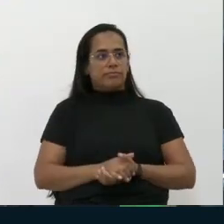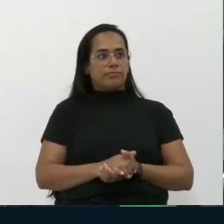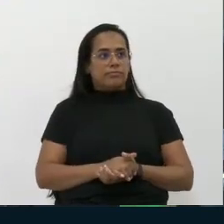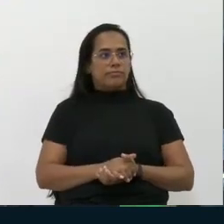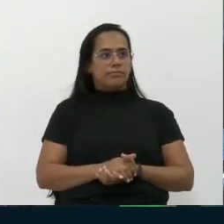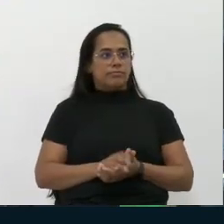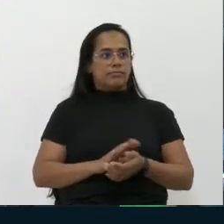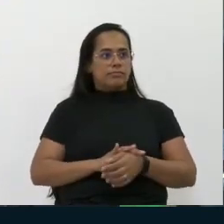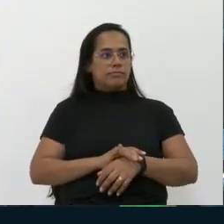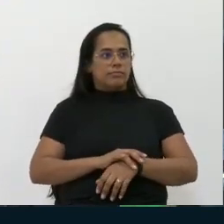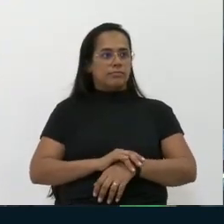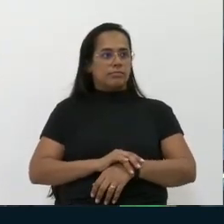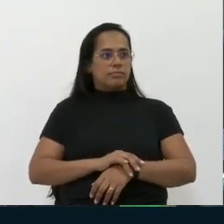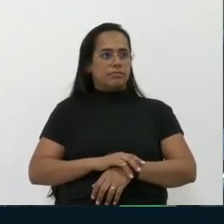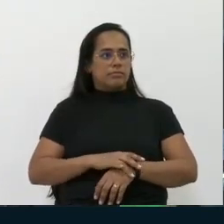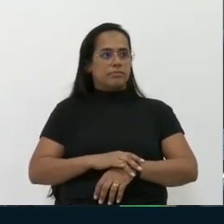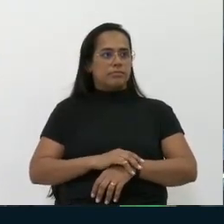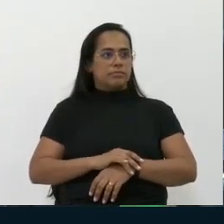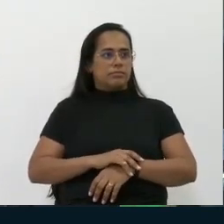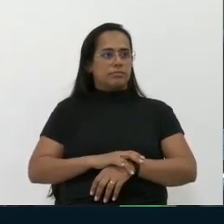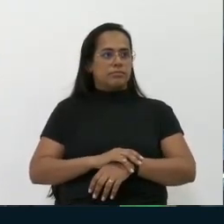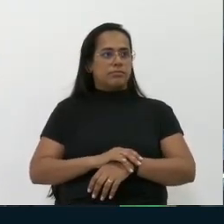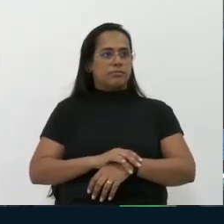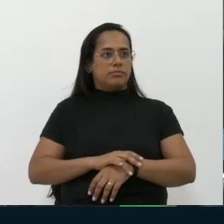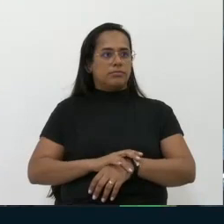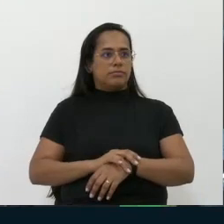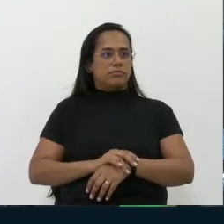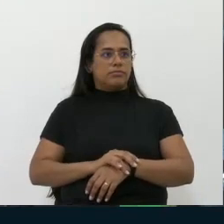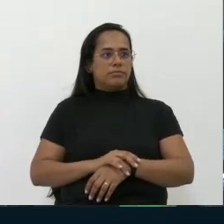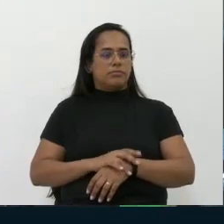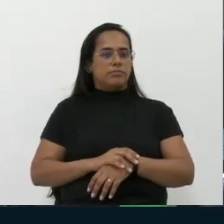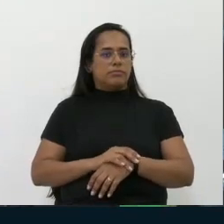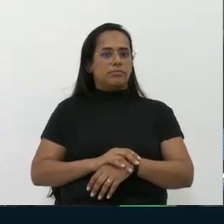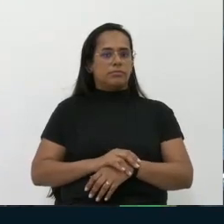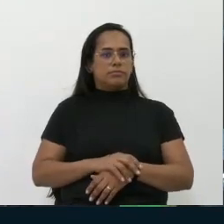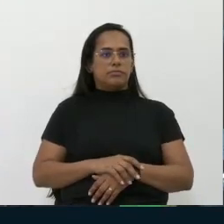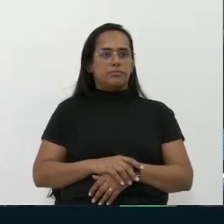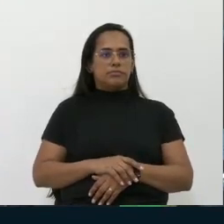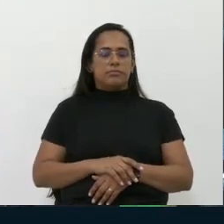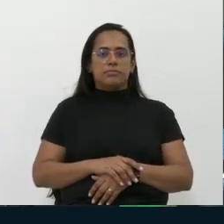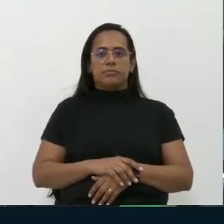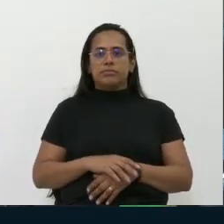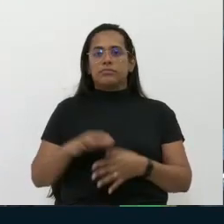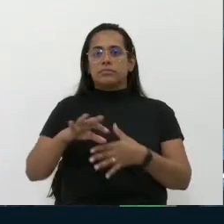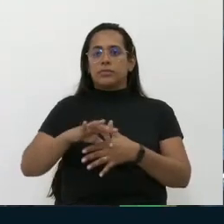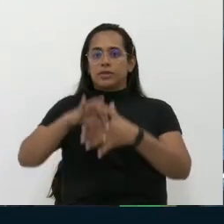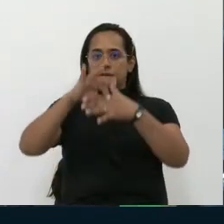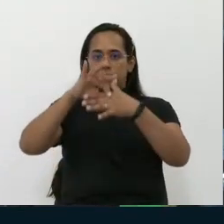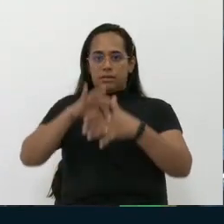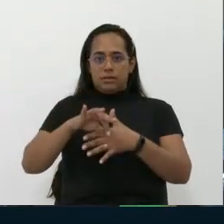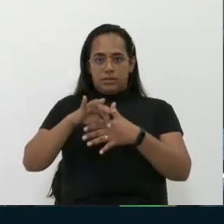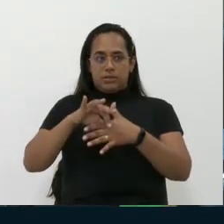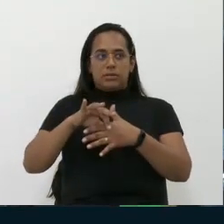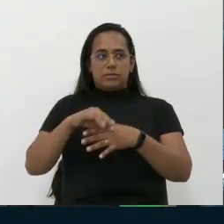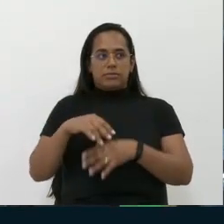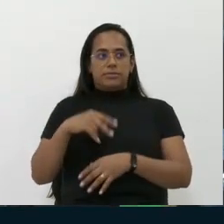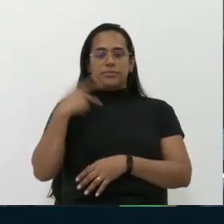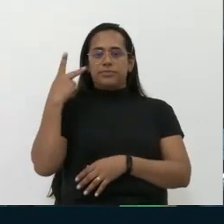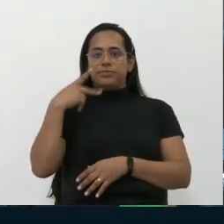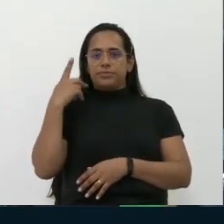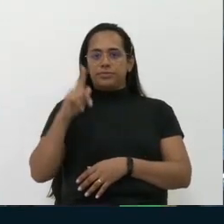concluir. Questão de ordem, doutor Lércio Santos. Pela liderança do União Brasil, presidente. Então, pela liderança, vereador Geraldo Celestino.